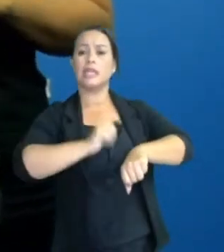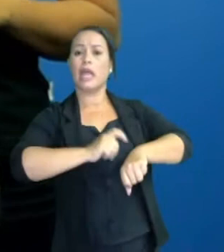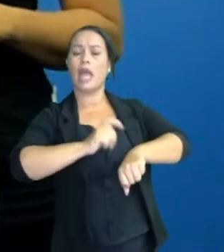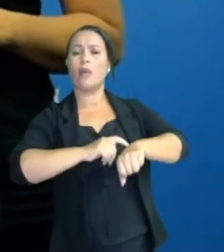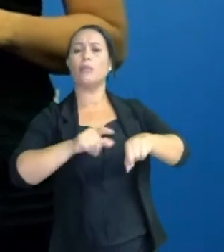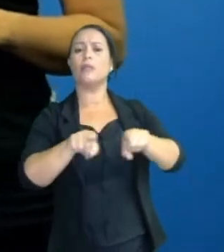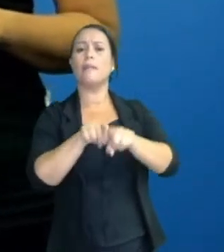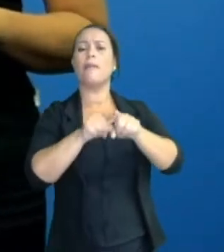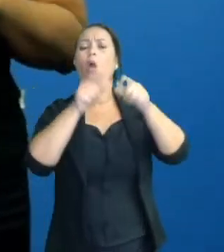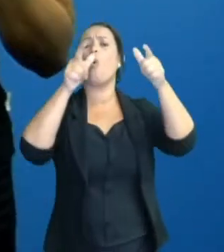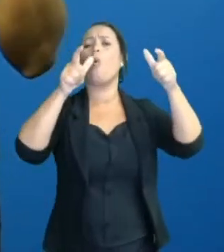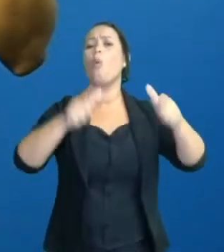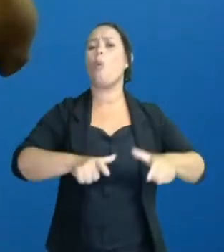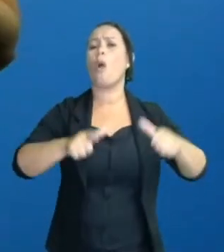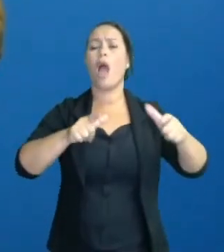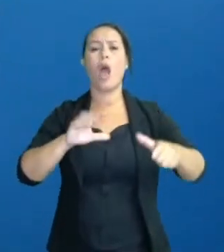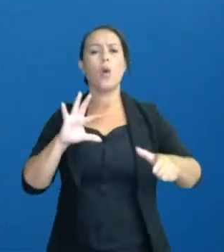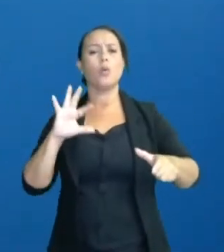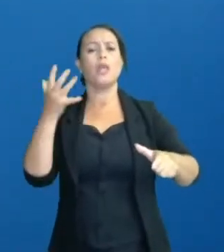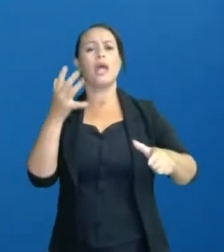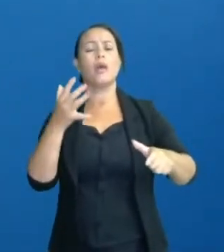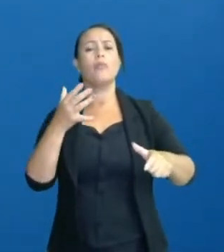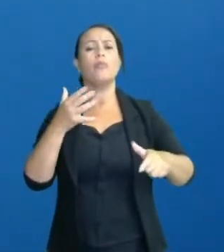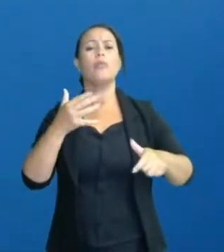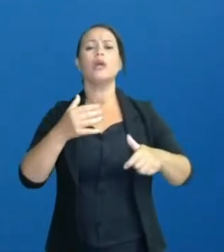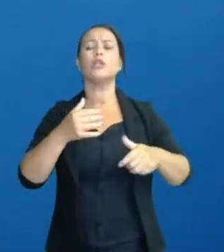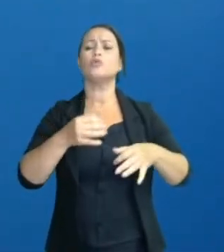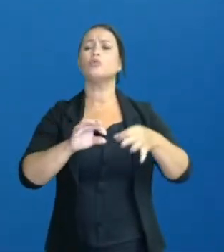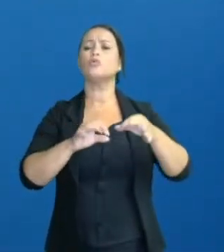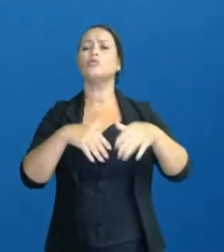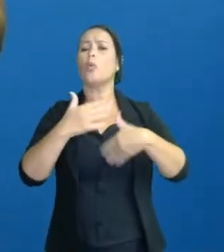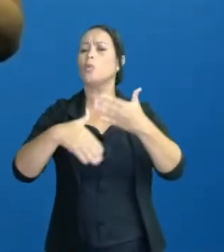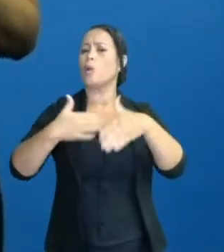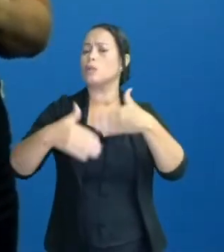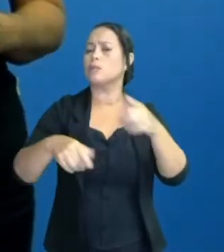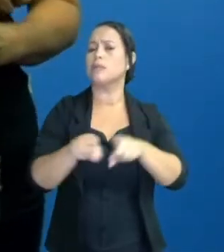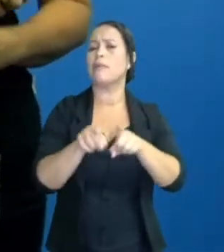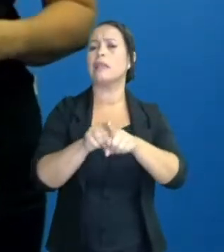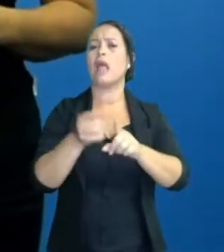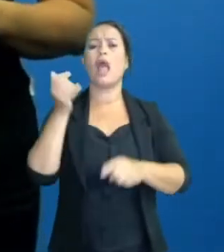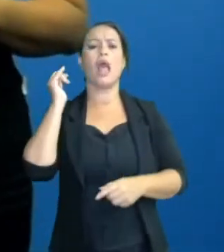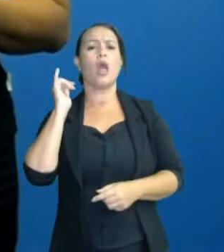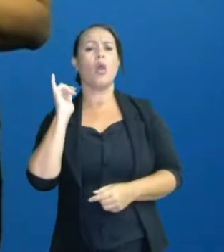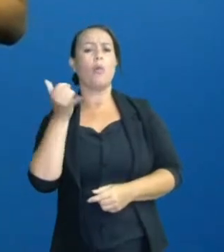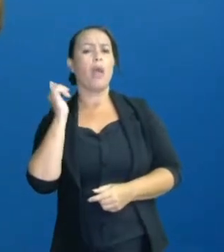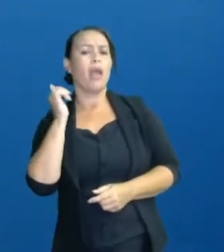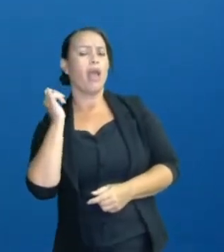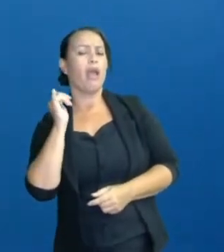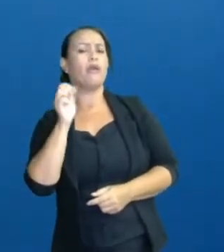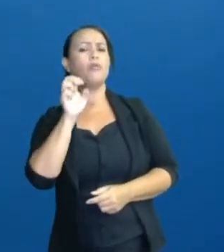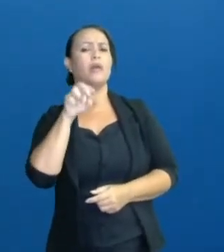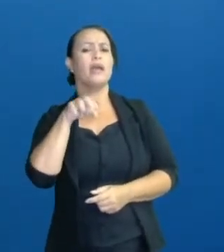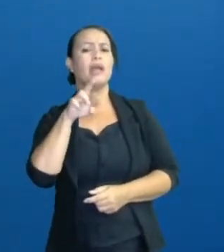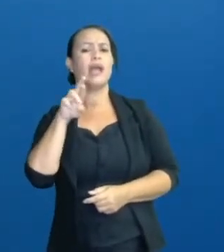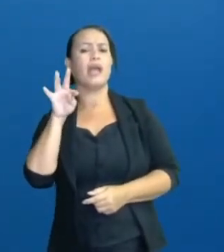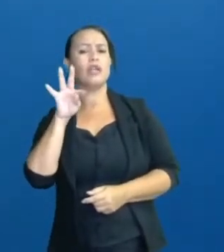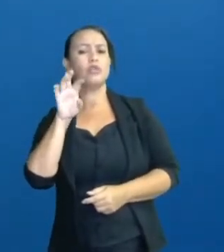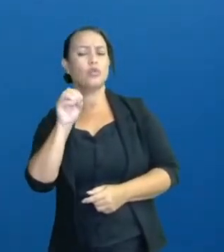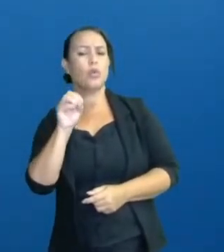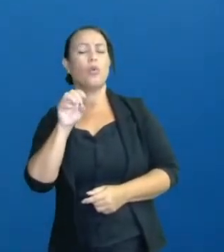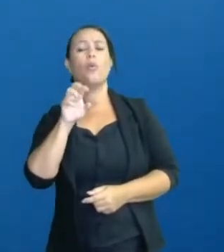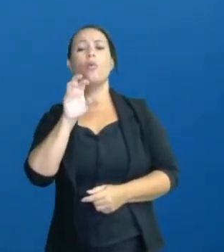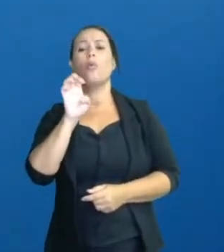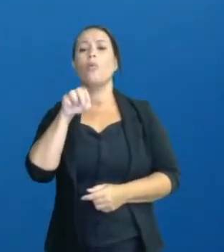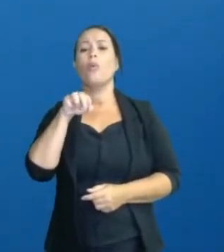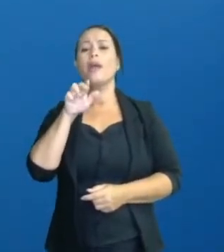o desfecho. Então, tem um enredo, o início da história, tem